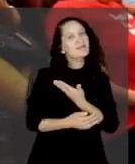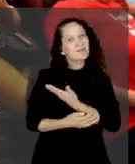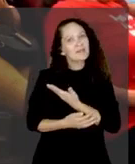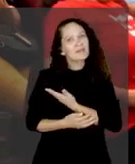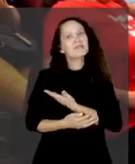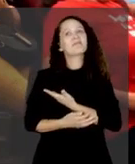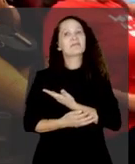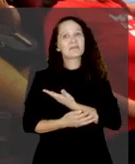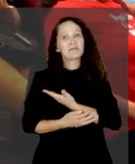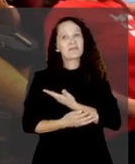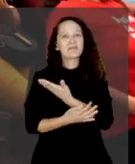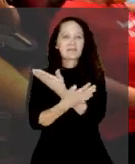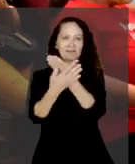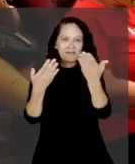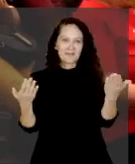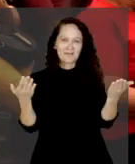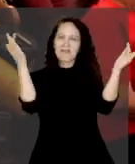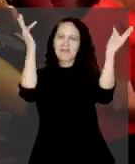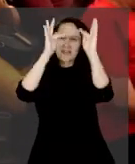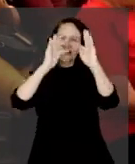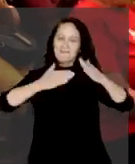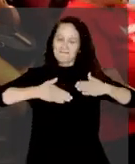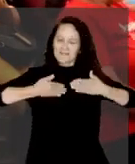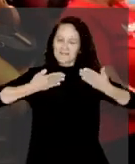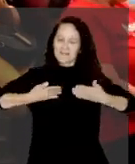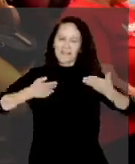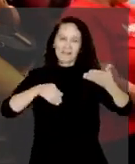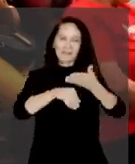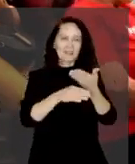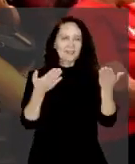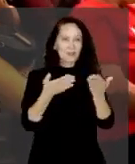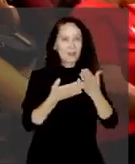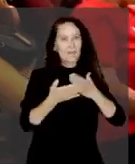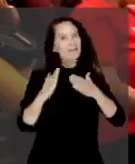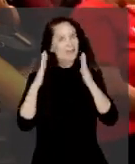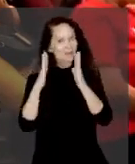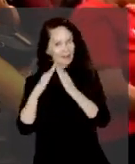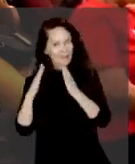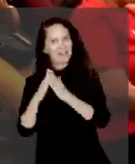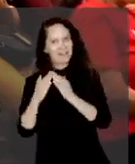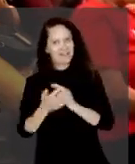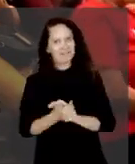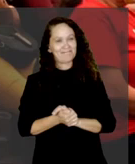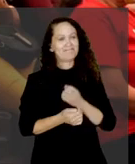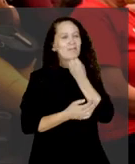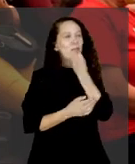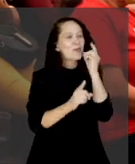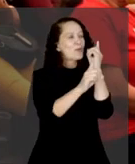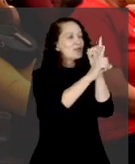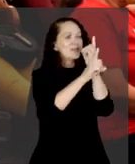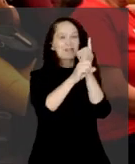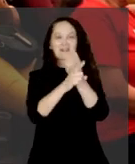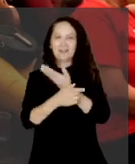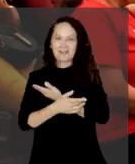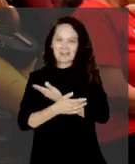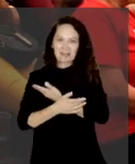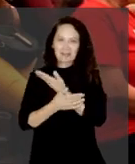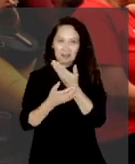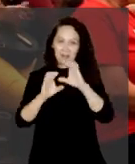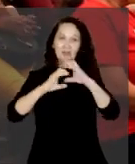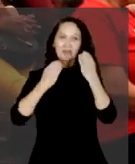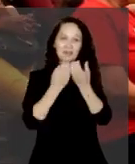Mercedes-Benz. É, a gente trabalhar pra caramba lá, fazer um trabalho sindical fortíssimo. Tanto é que o cara virou o que